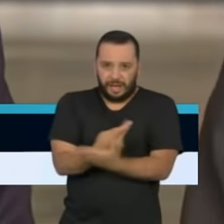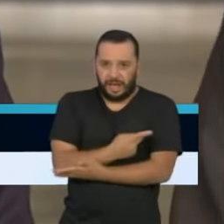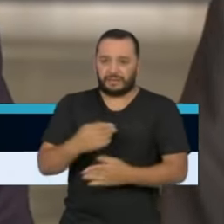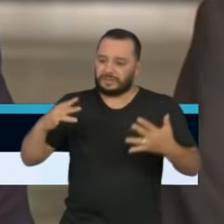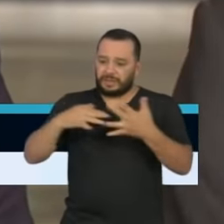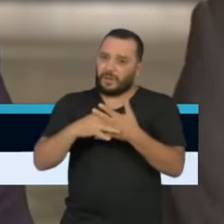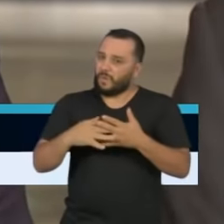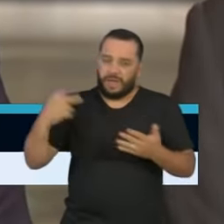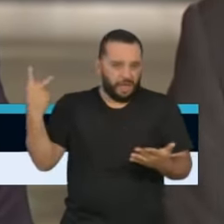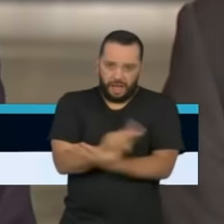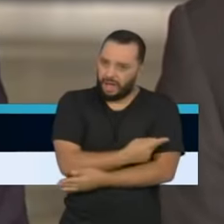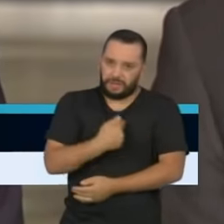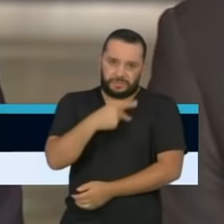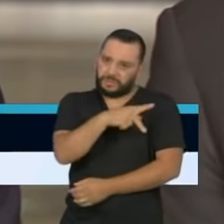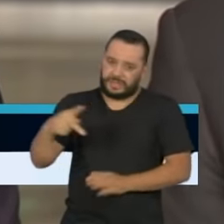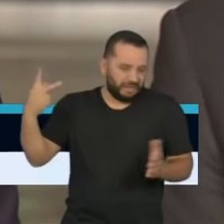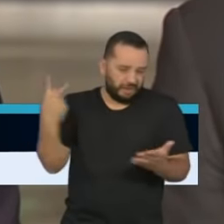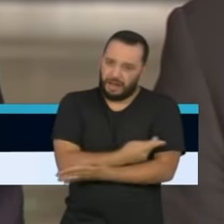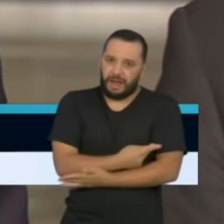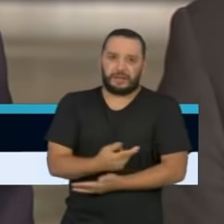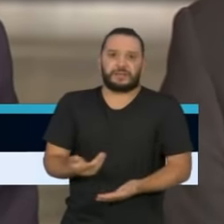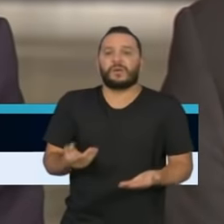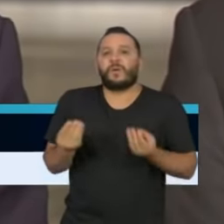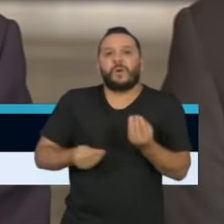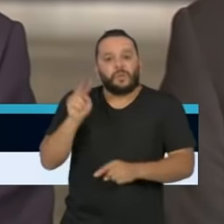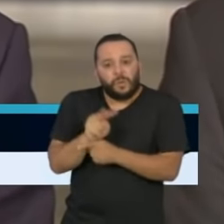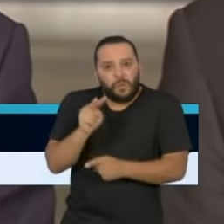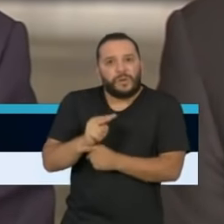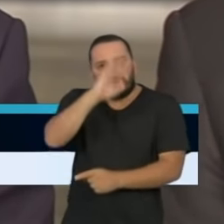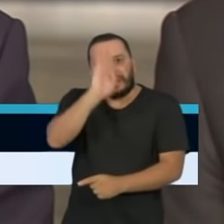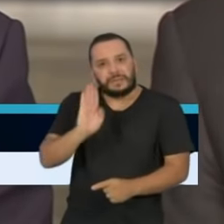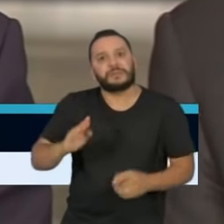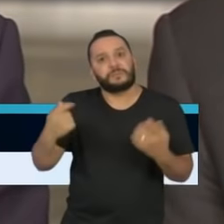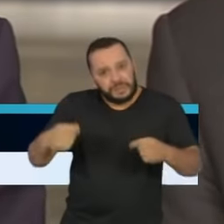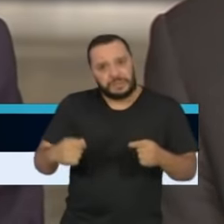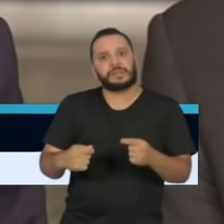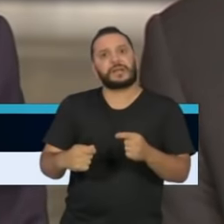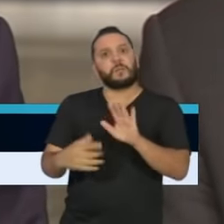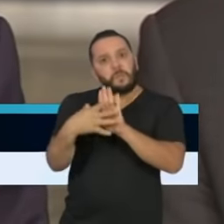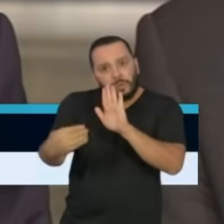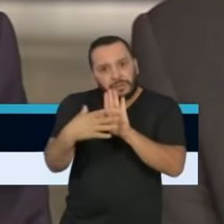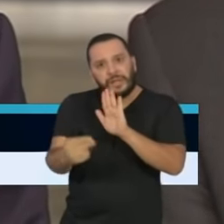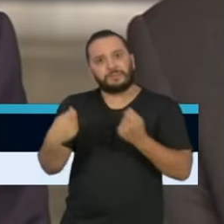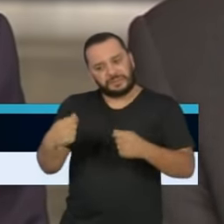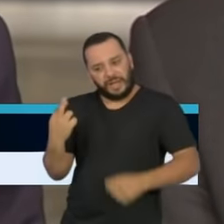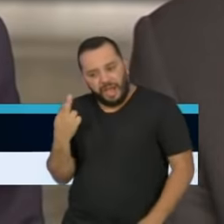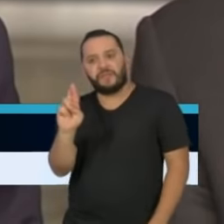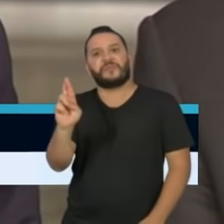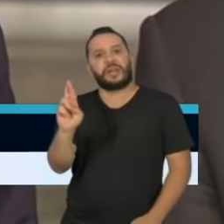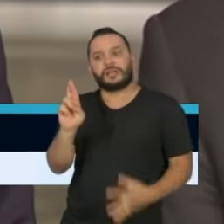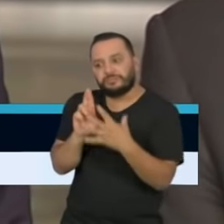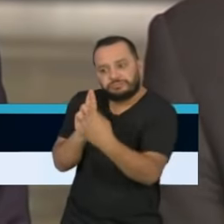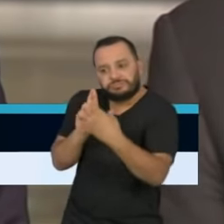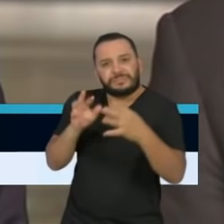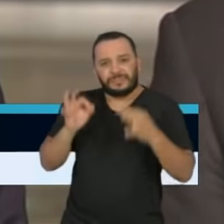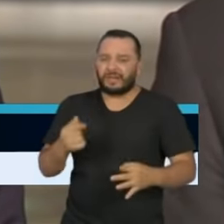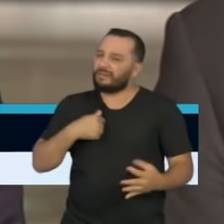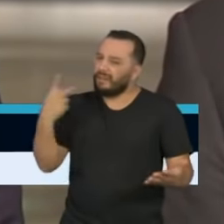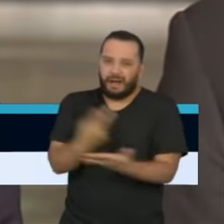chefe de Estado, um mau exemplo como chefe da nação. Ele deveria ser o primeiro a dar o bom exemplo e não o mau exemplo como fez.